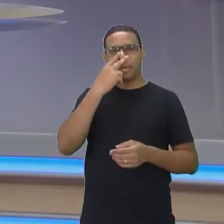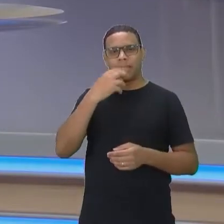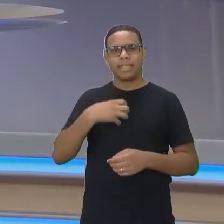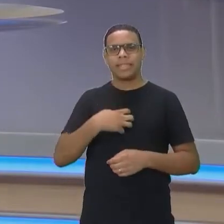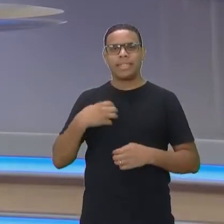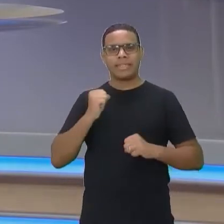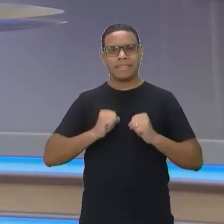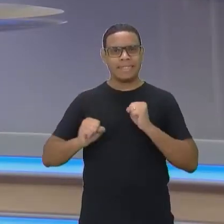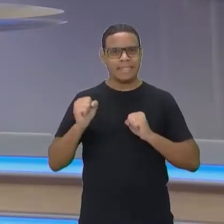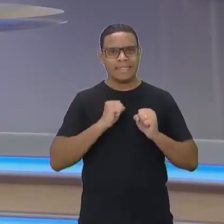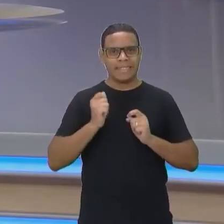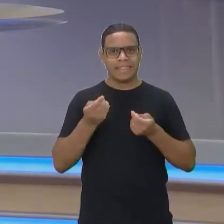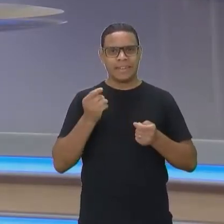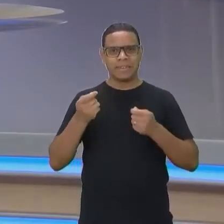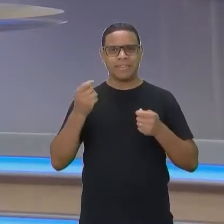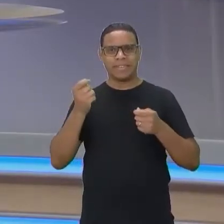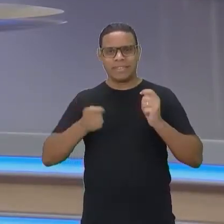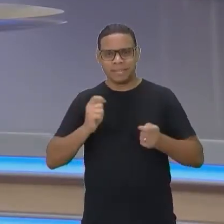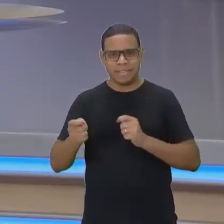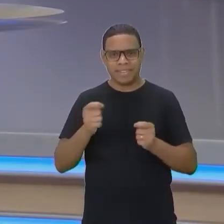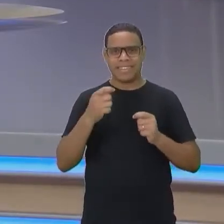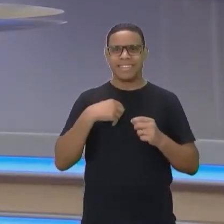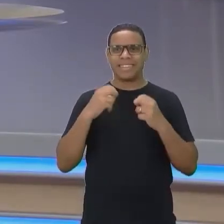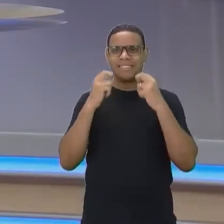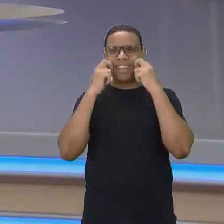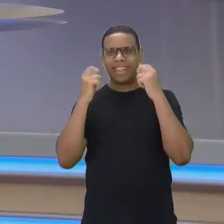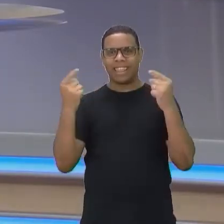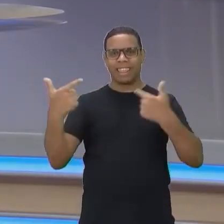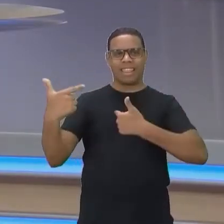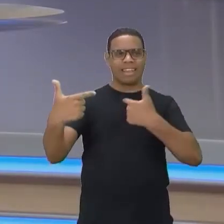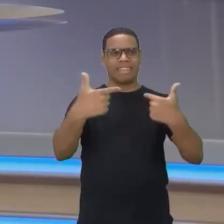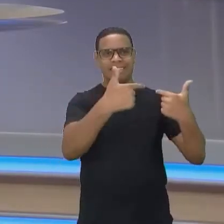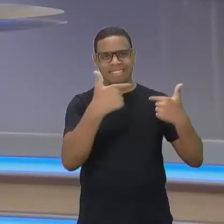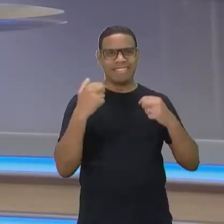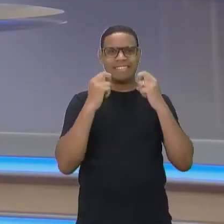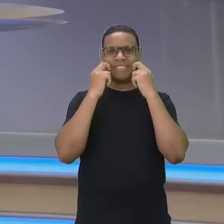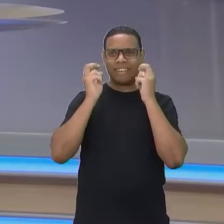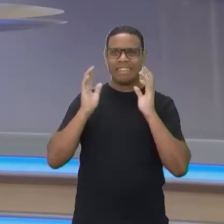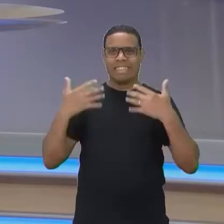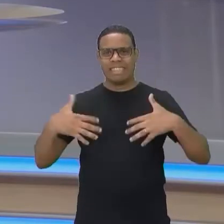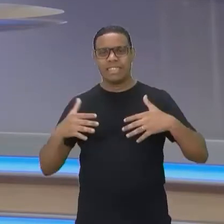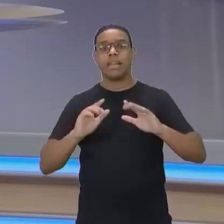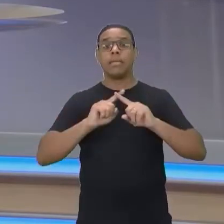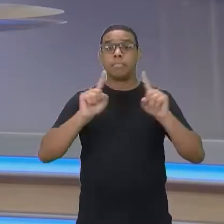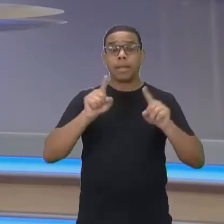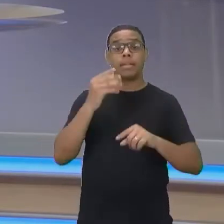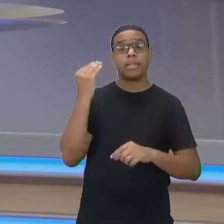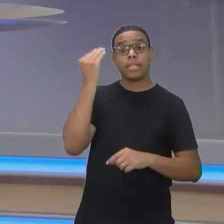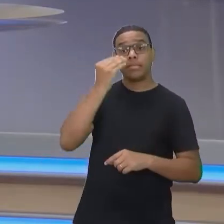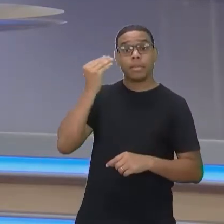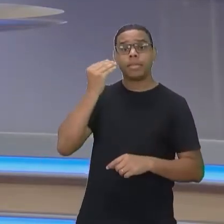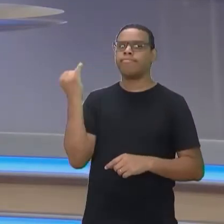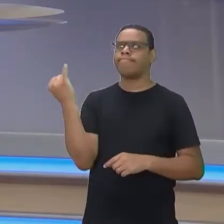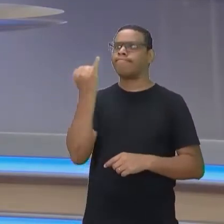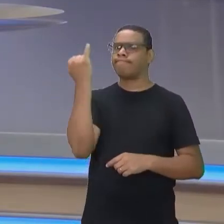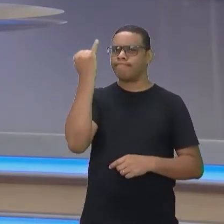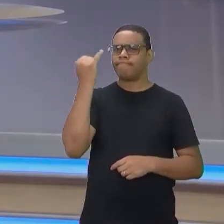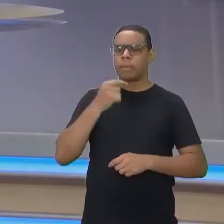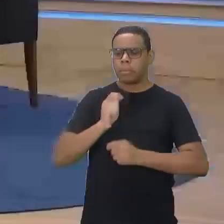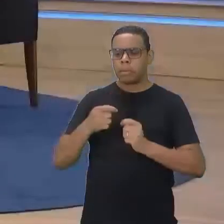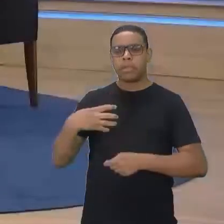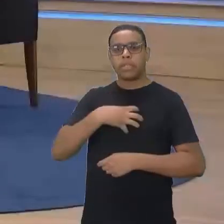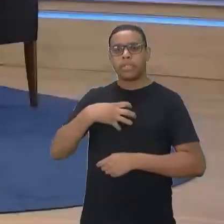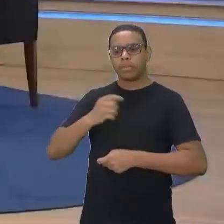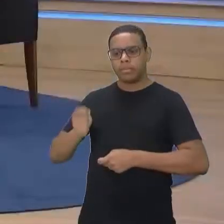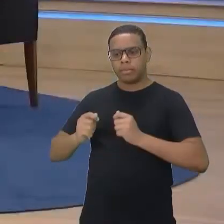meu Deus, eu vou passar vergonha, eu vou ser zoada e tal. Mas eu acho que a experiência vale muito mais. De